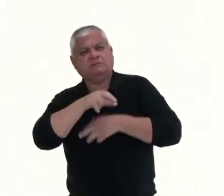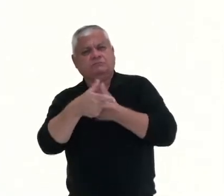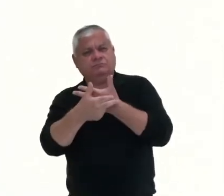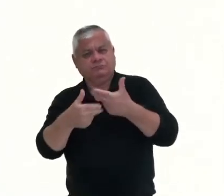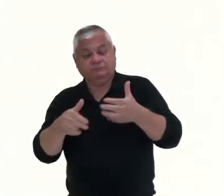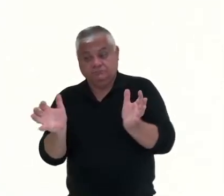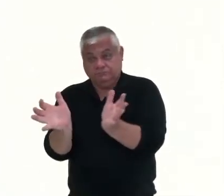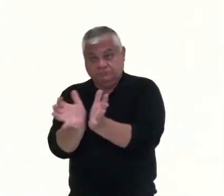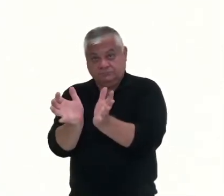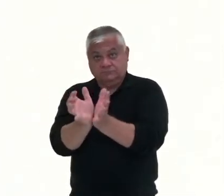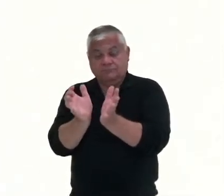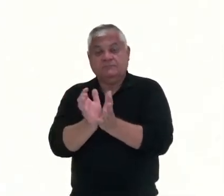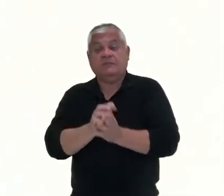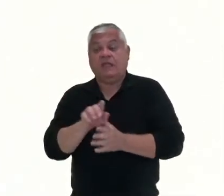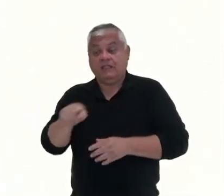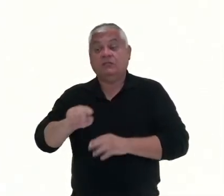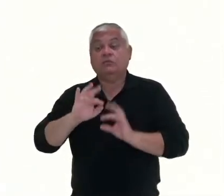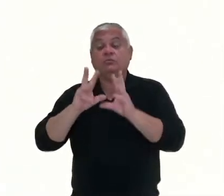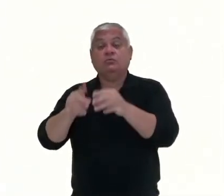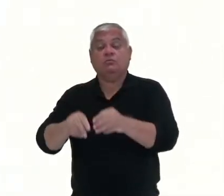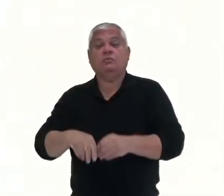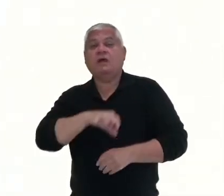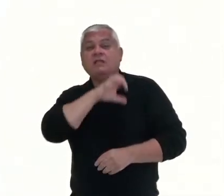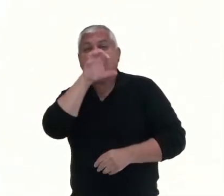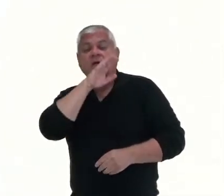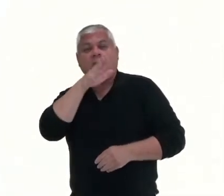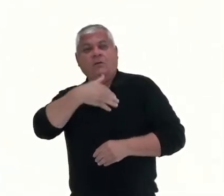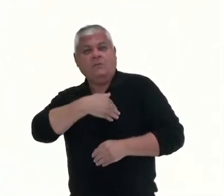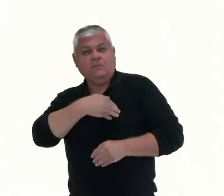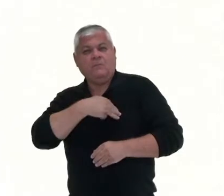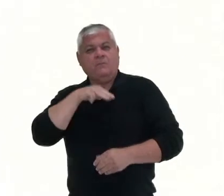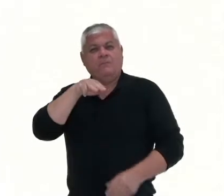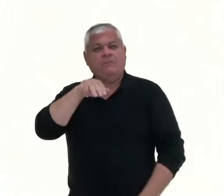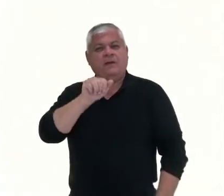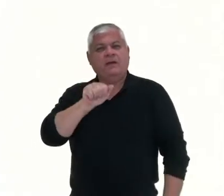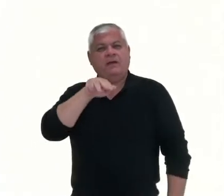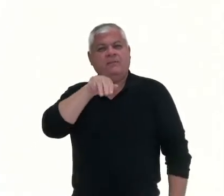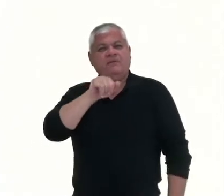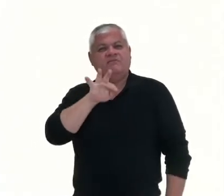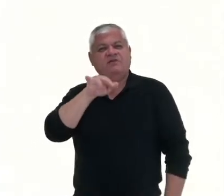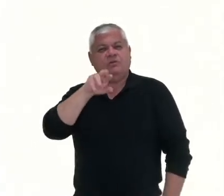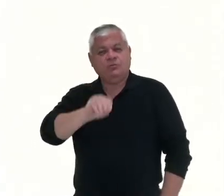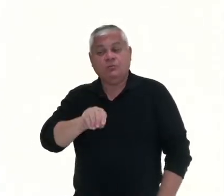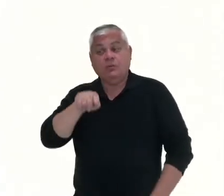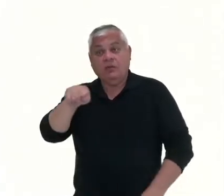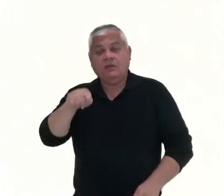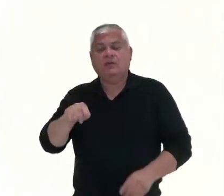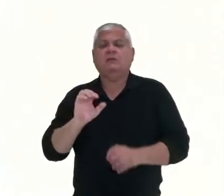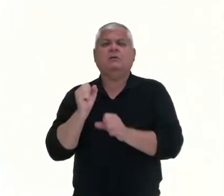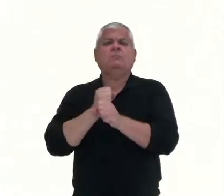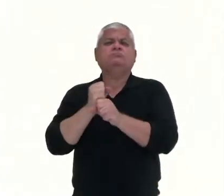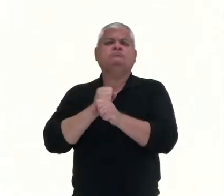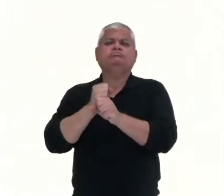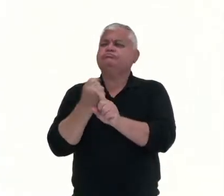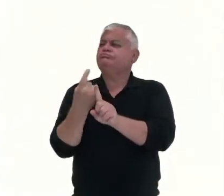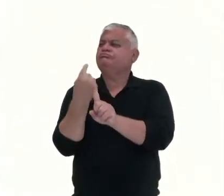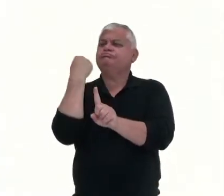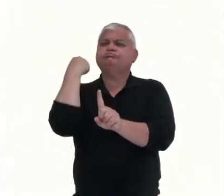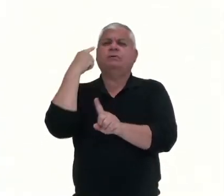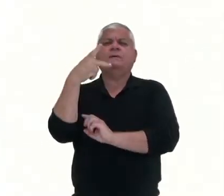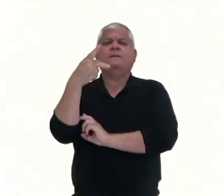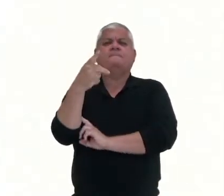dos mamíferos surgiu há 270 milhões de anos atrás. Então, a ordem primata surgiu há 65 milhões. Quem são os